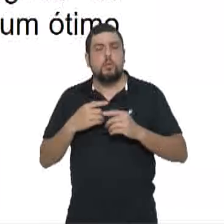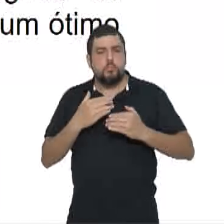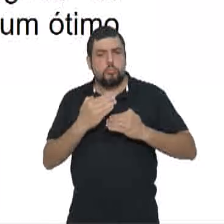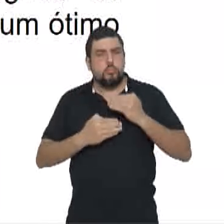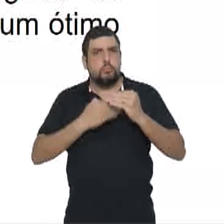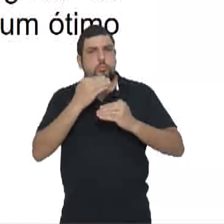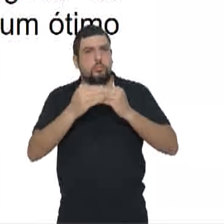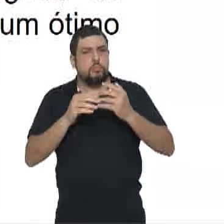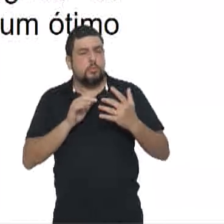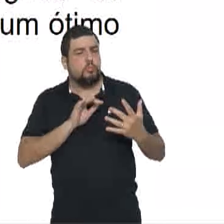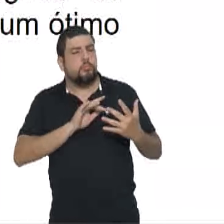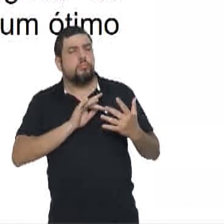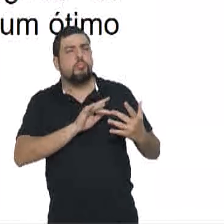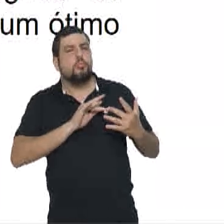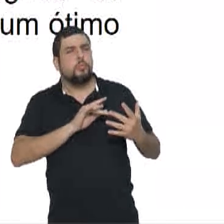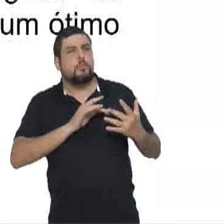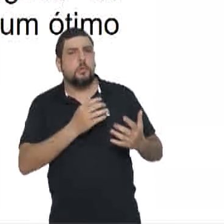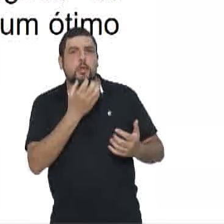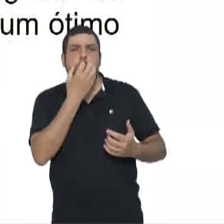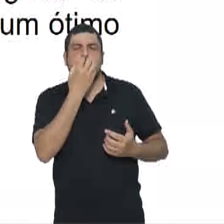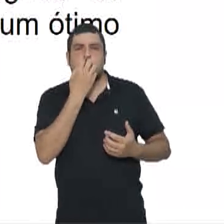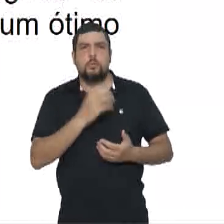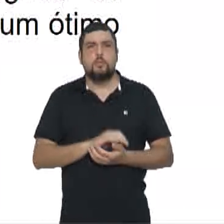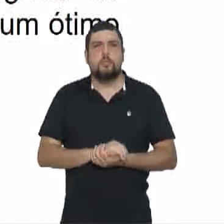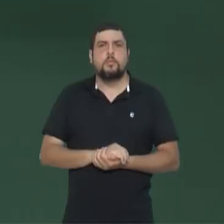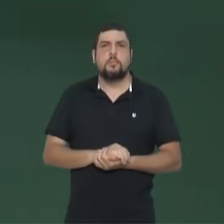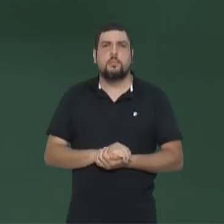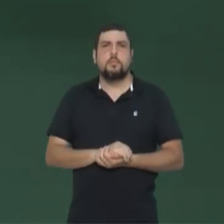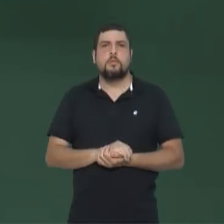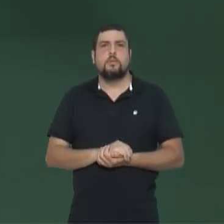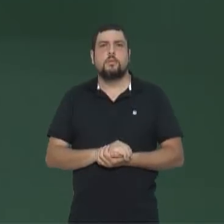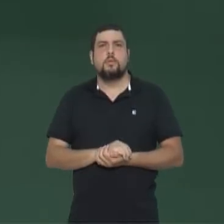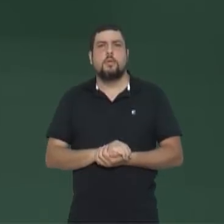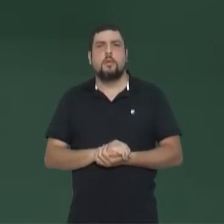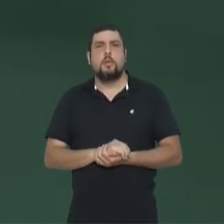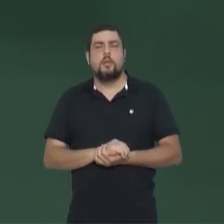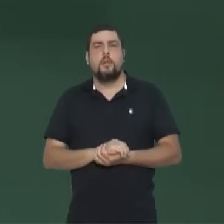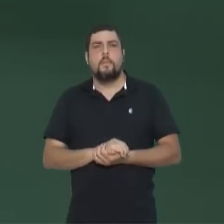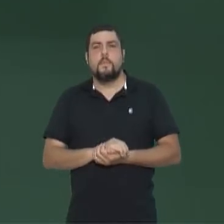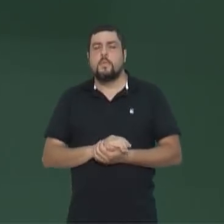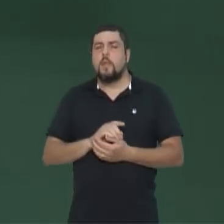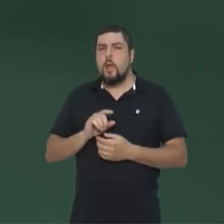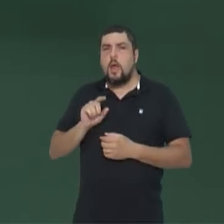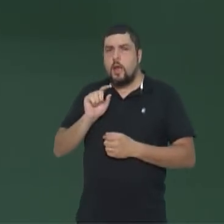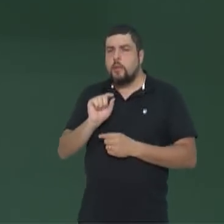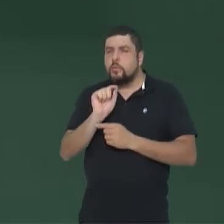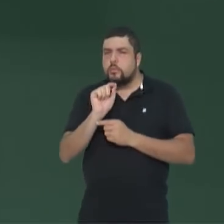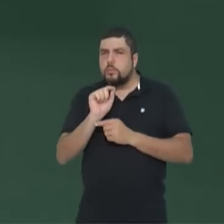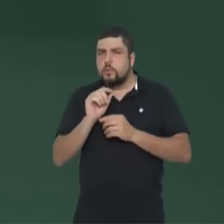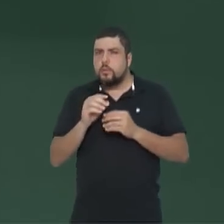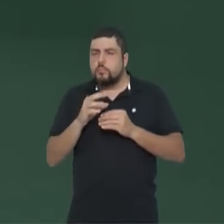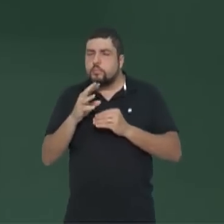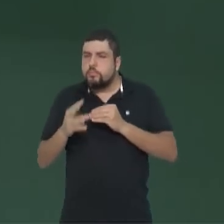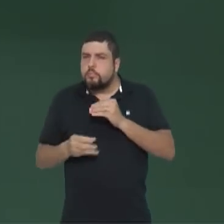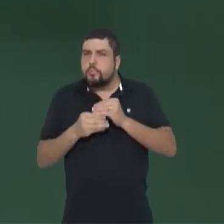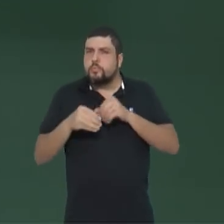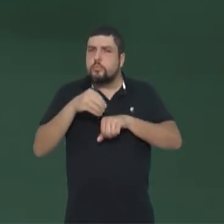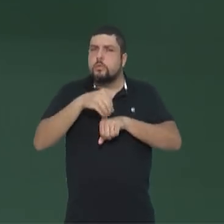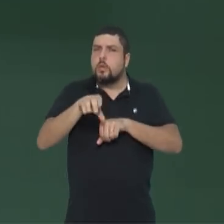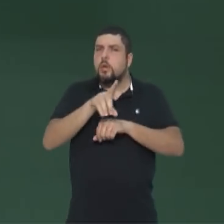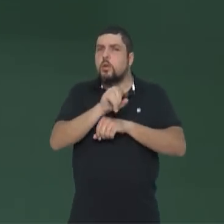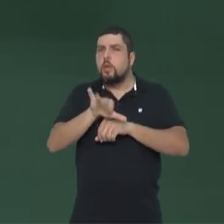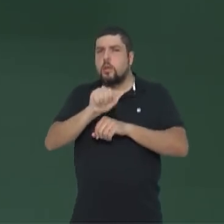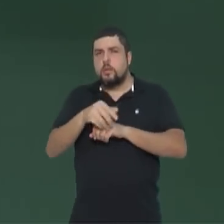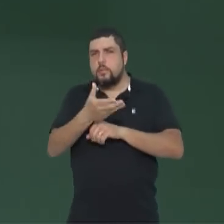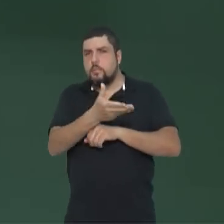relacionamento com o cão. Aqui já está dando um pitaco aí para nós, né? Então,